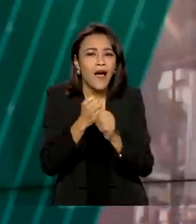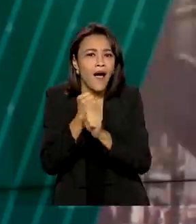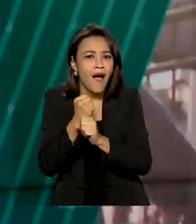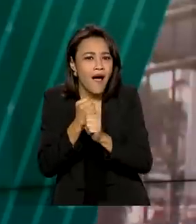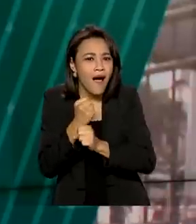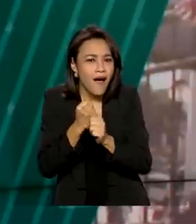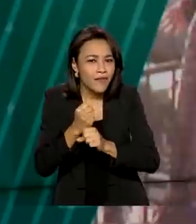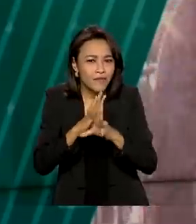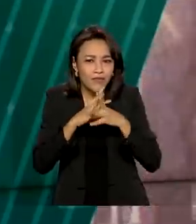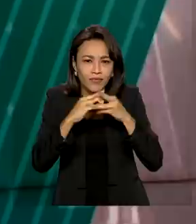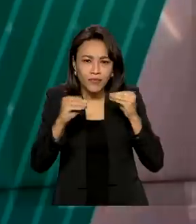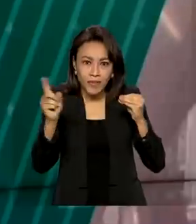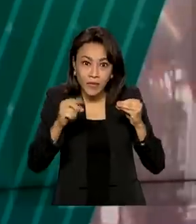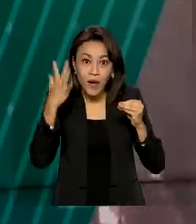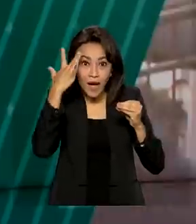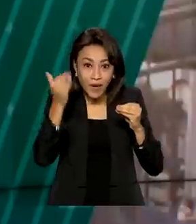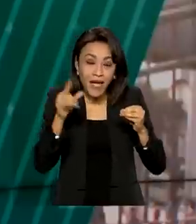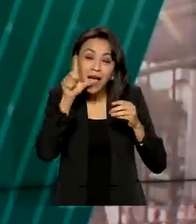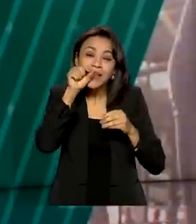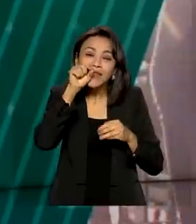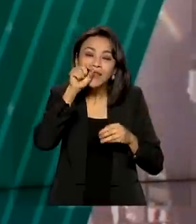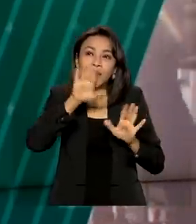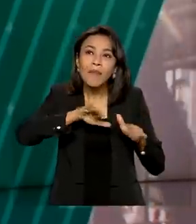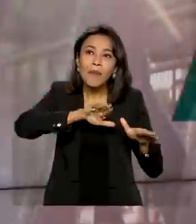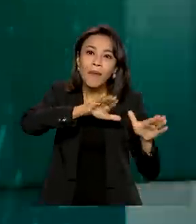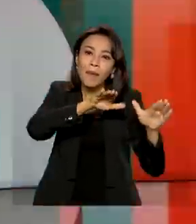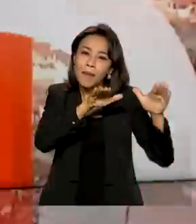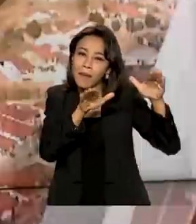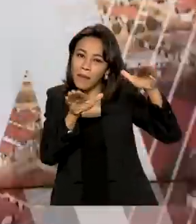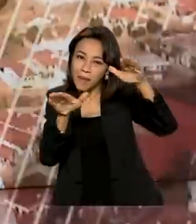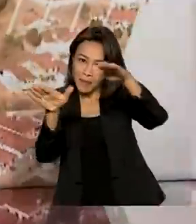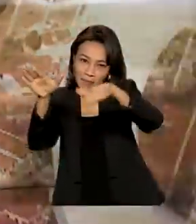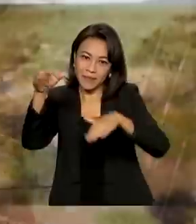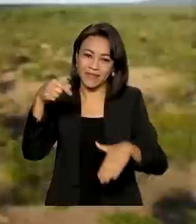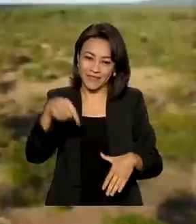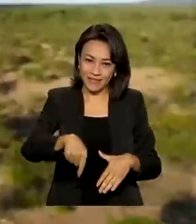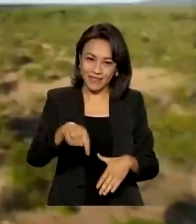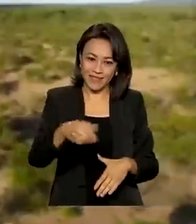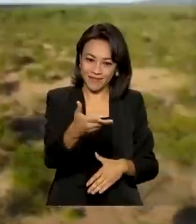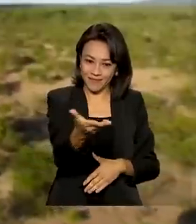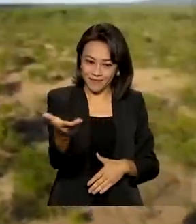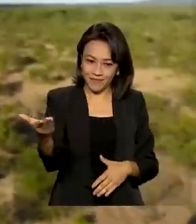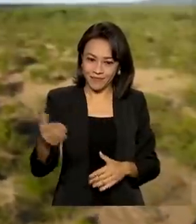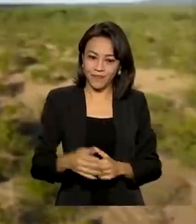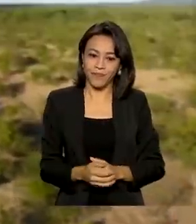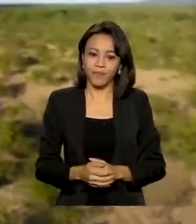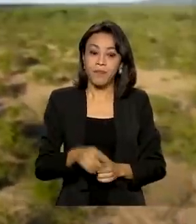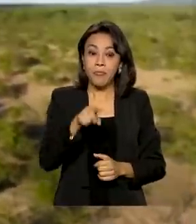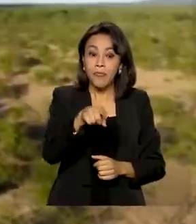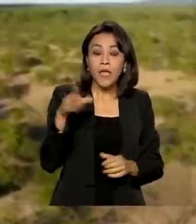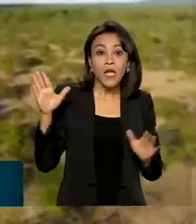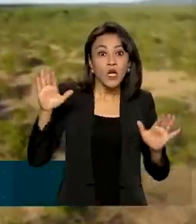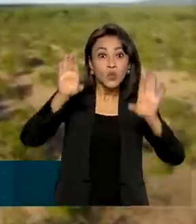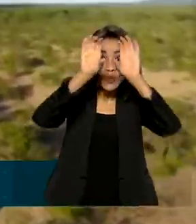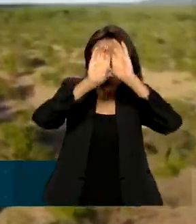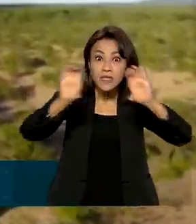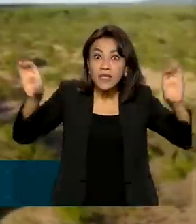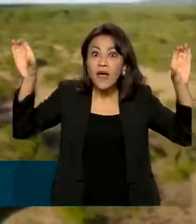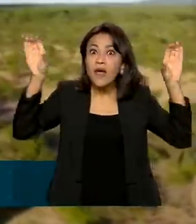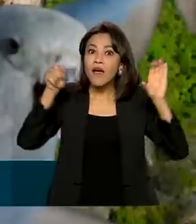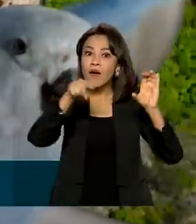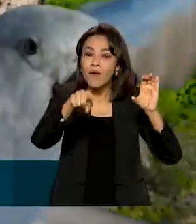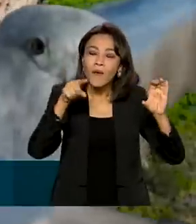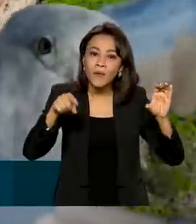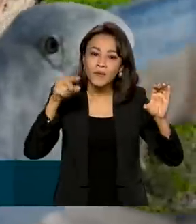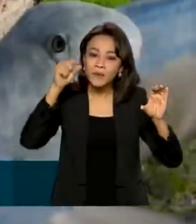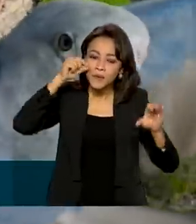ararinhas azuis vão voltar a colorir os céus da nossa Caatinga. Ganhar os céus num voo livre,